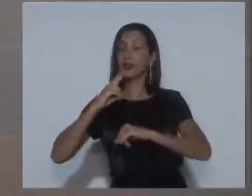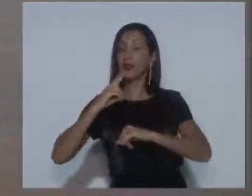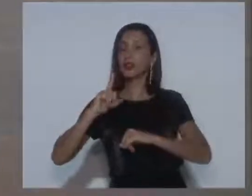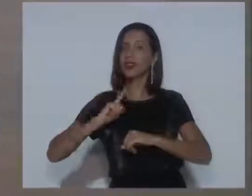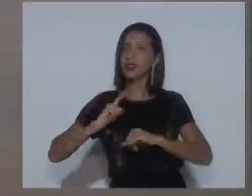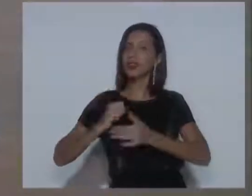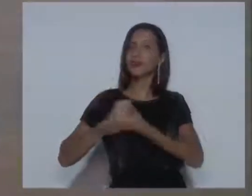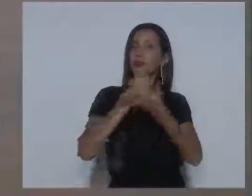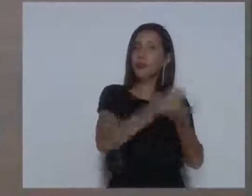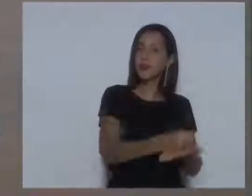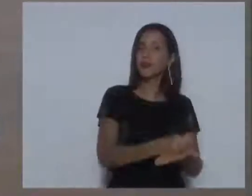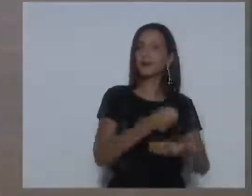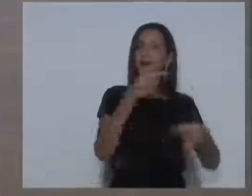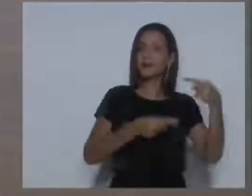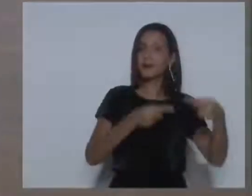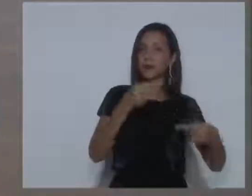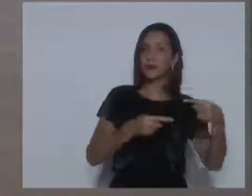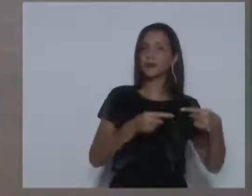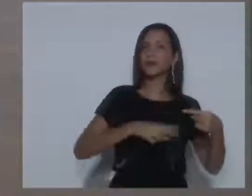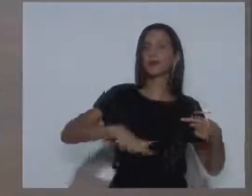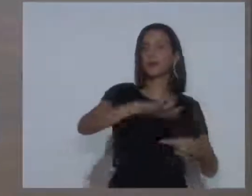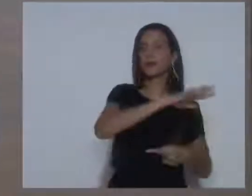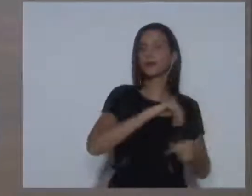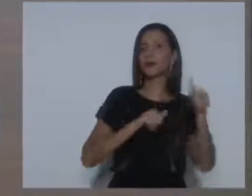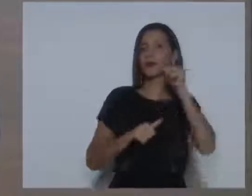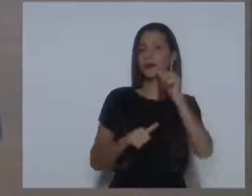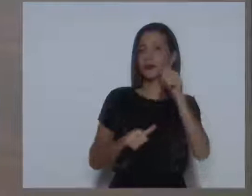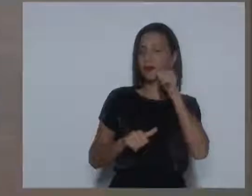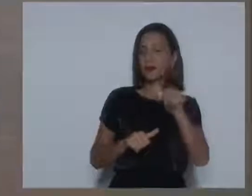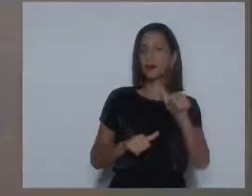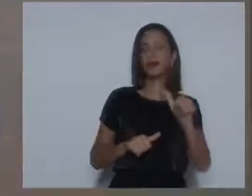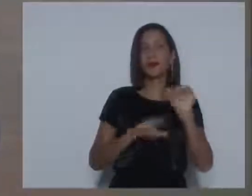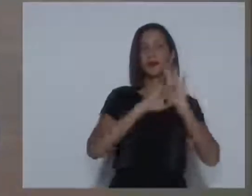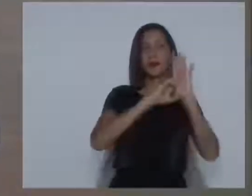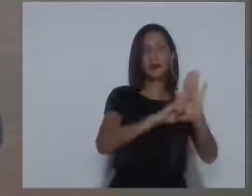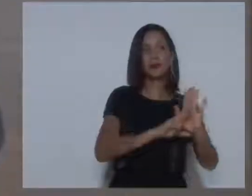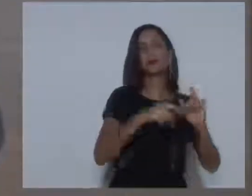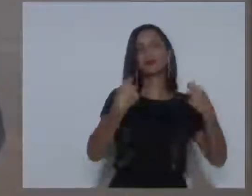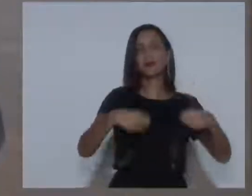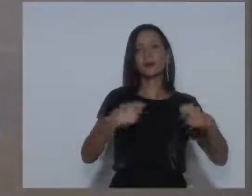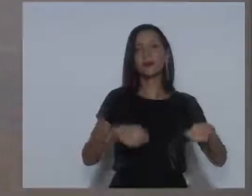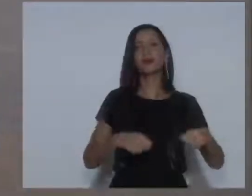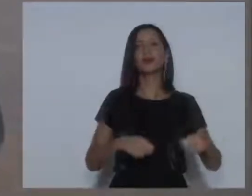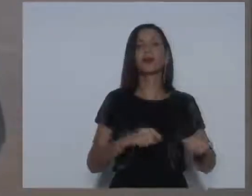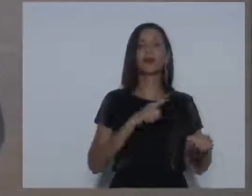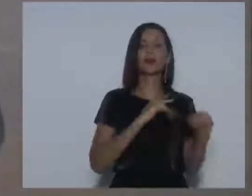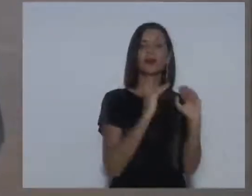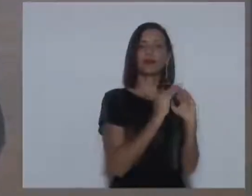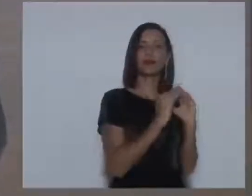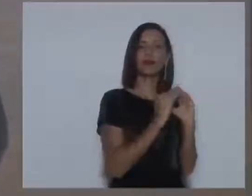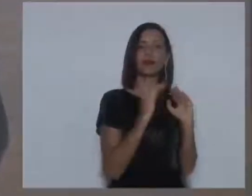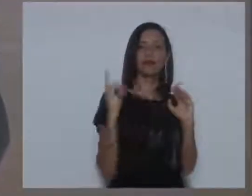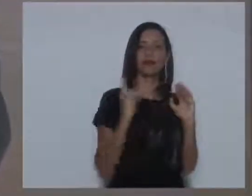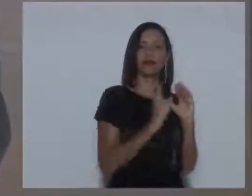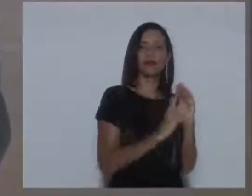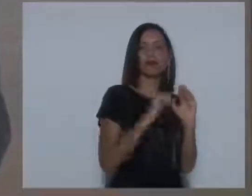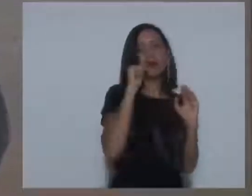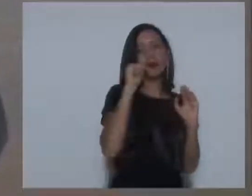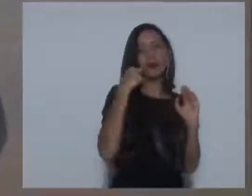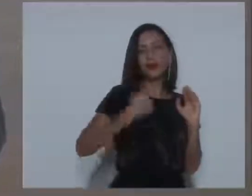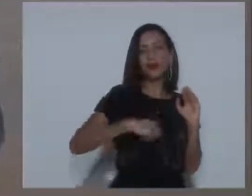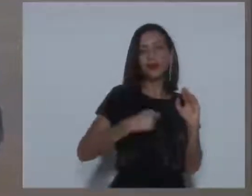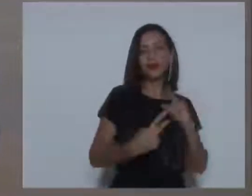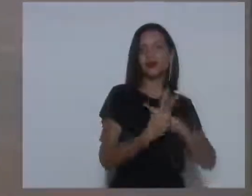vão contribuir com as políticas públicas para as mulheres, né? Me refiro à necessidade de um abrigo para mulheres que precisam de